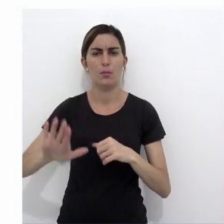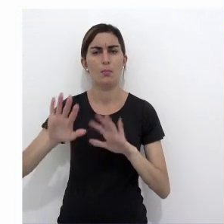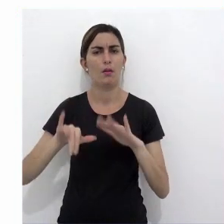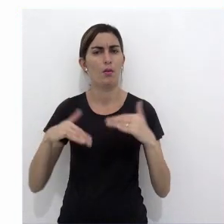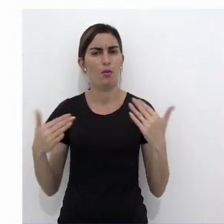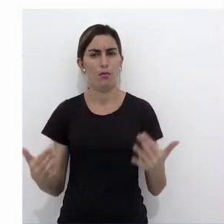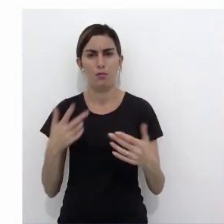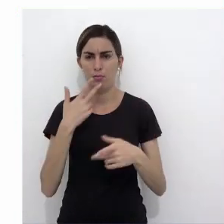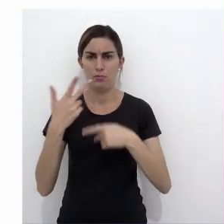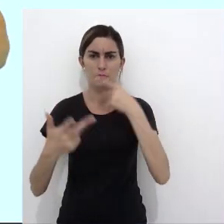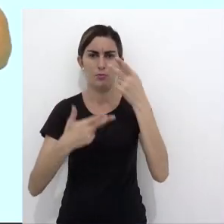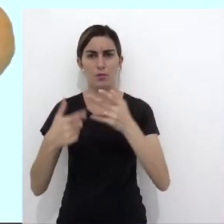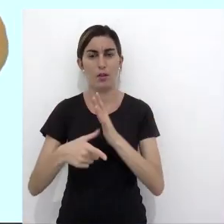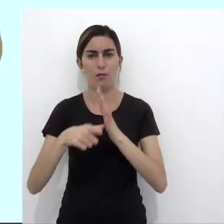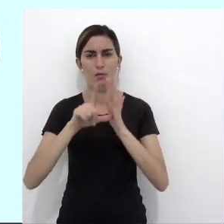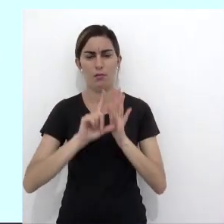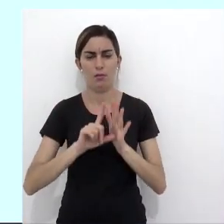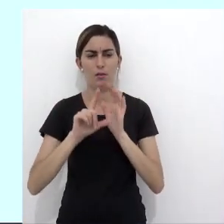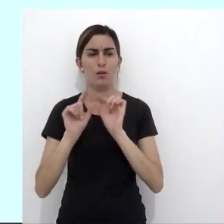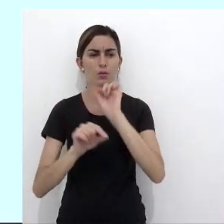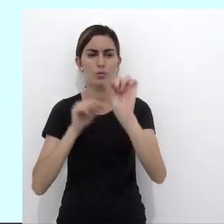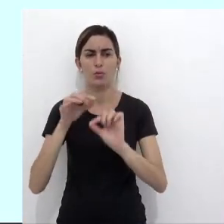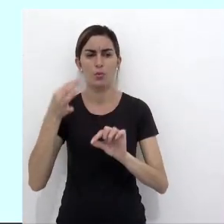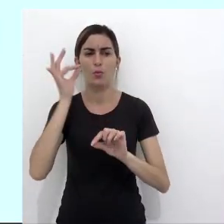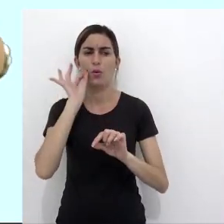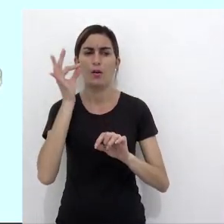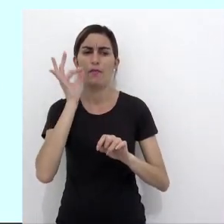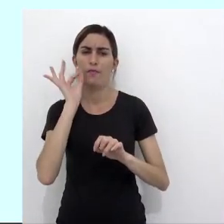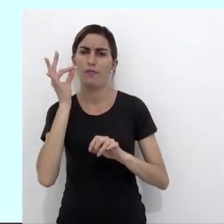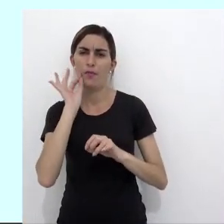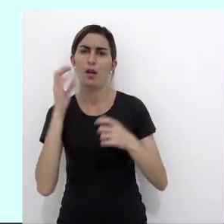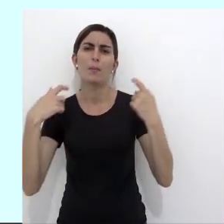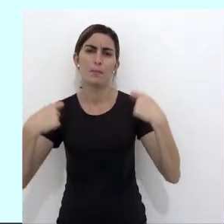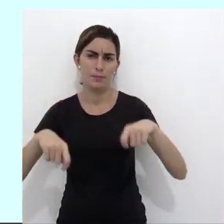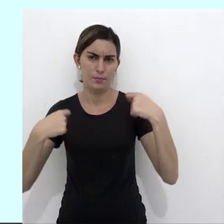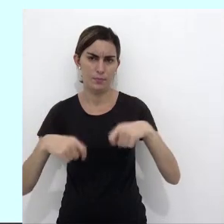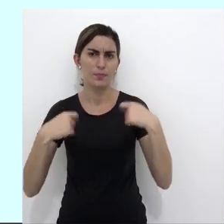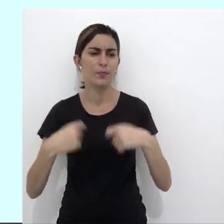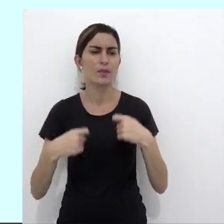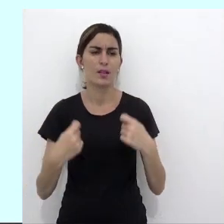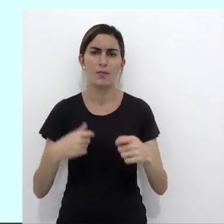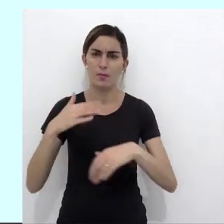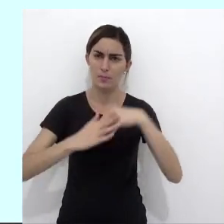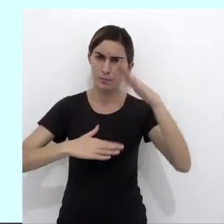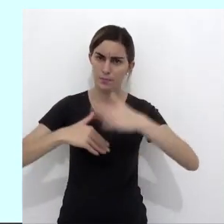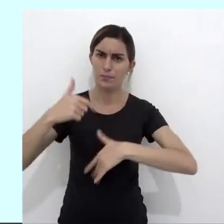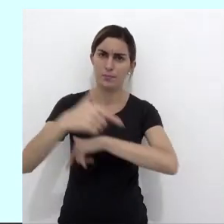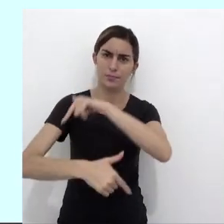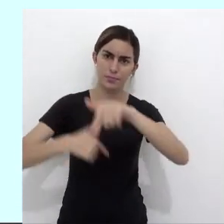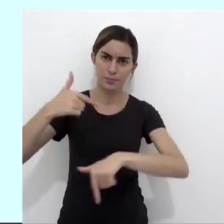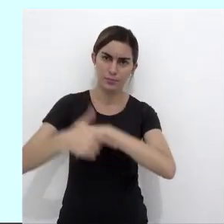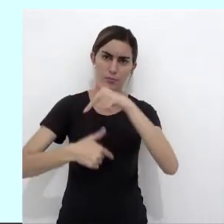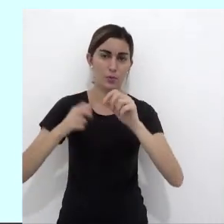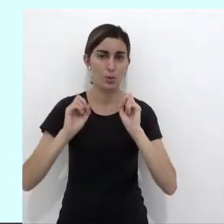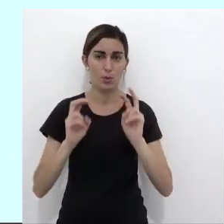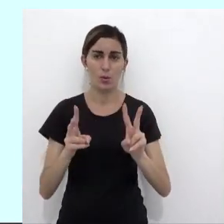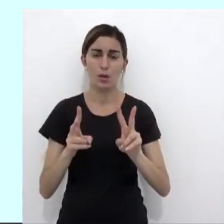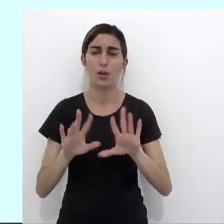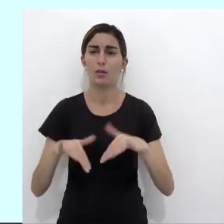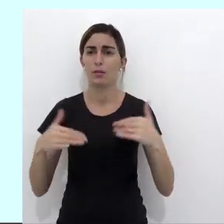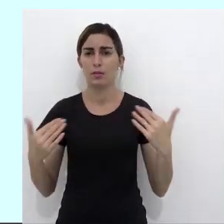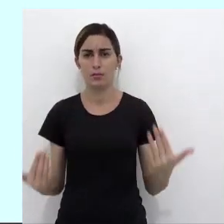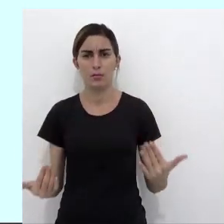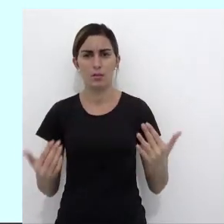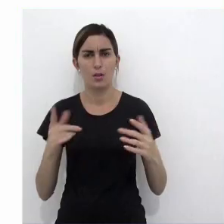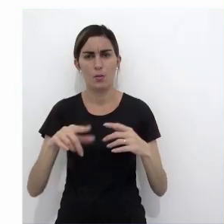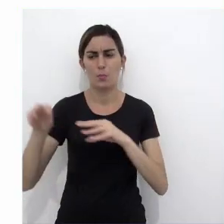falei anteriormente que o café precisava-se de grandes mãos de obra. Ok? Então, a